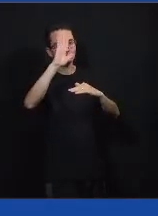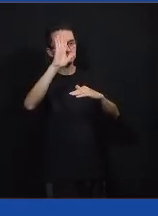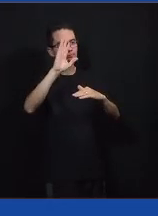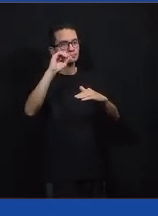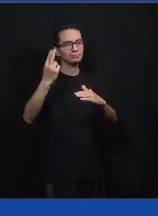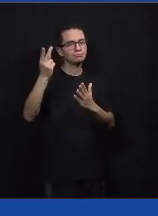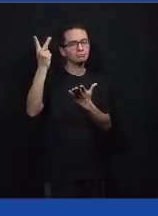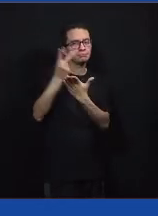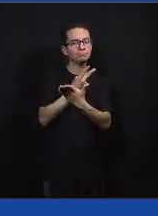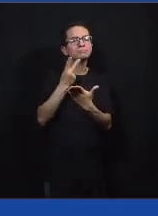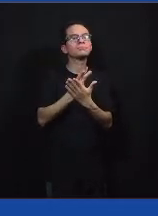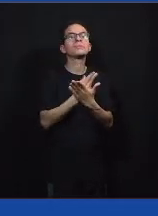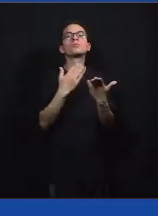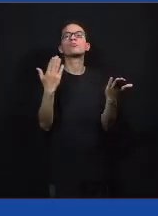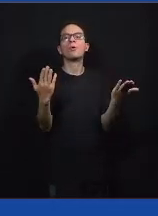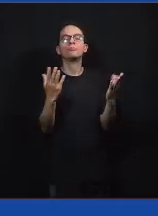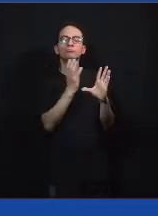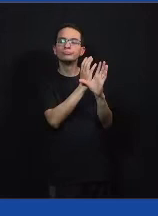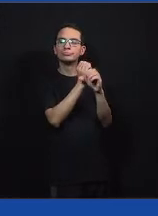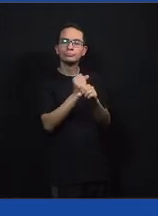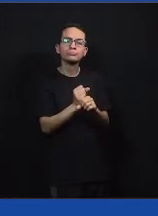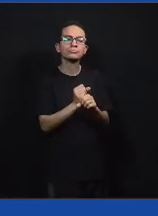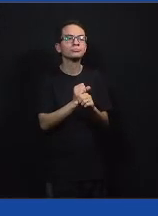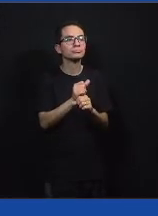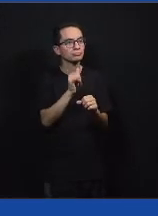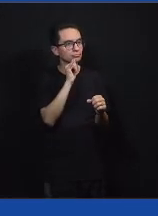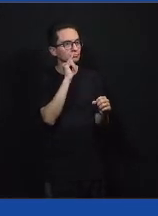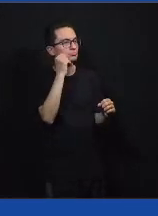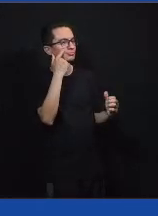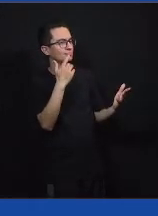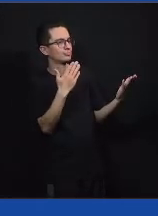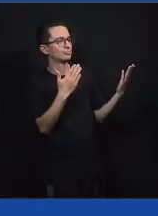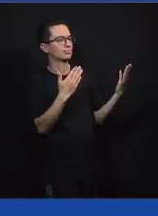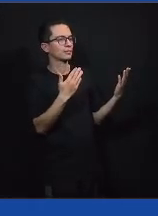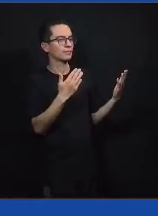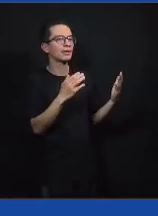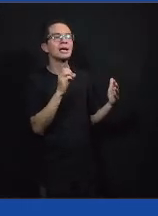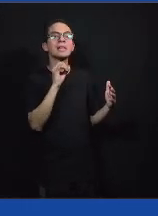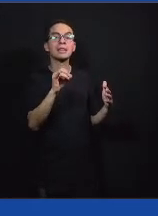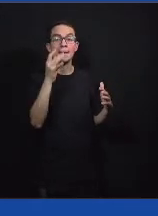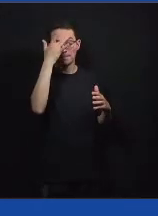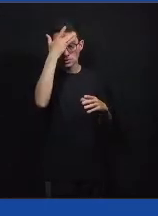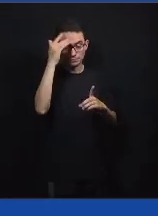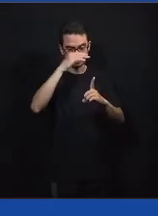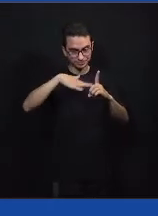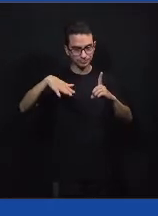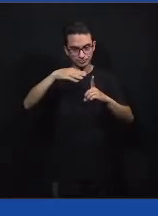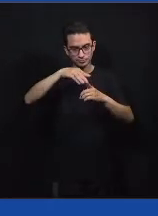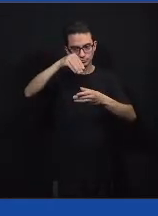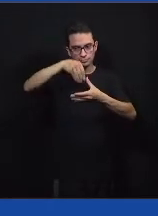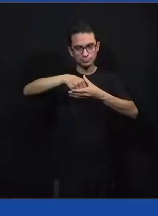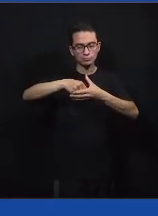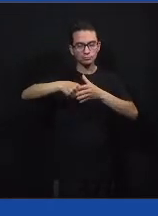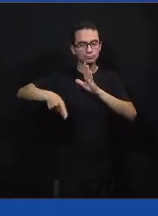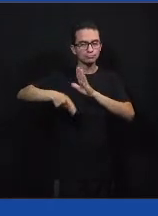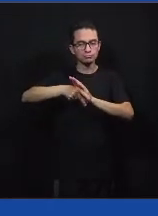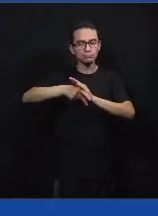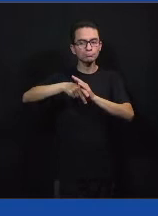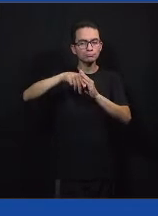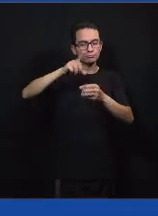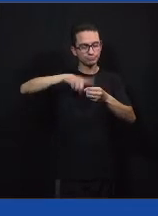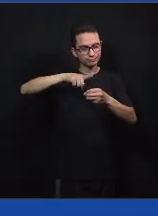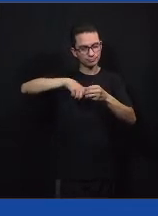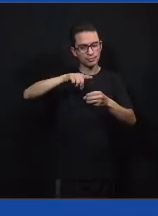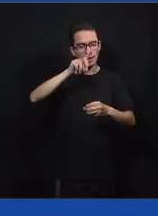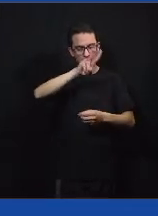errou né Por exemplo essa aqui ó sobre si os cidadãos de Votorantim se envolvem menos em